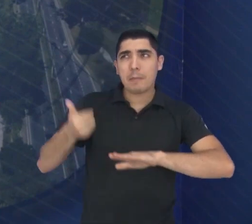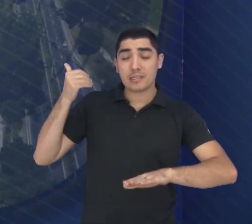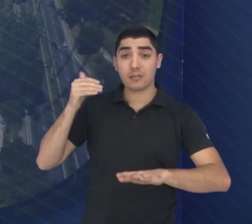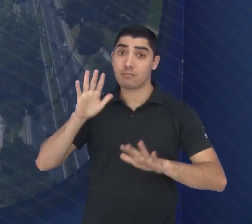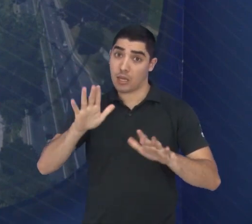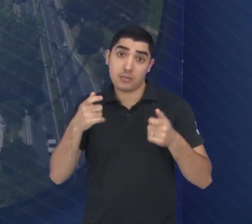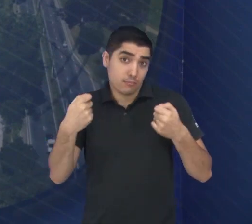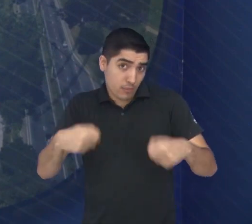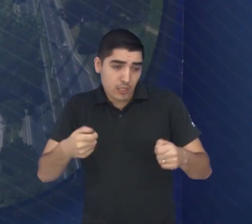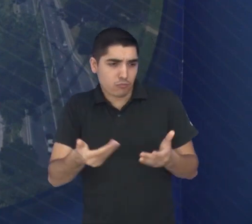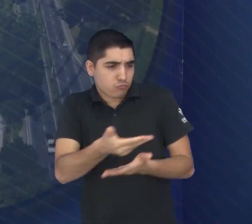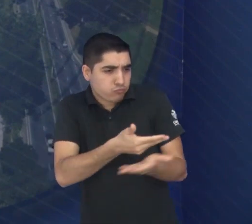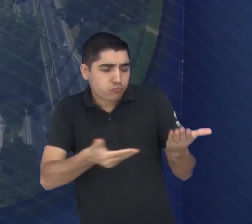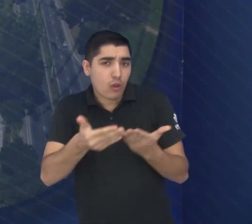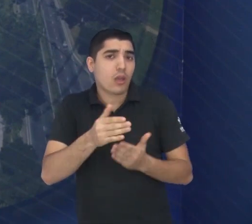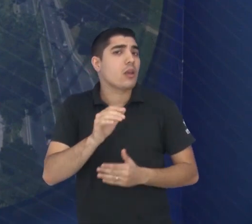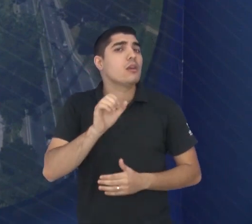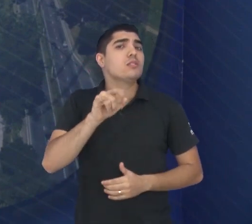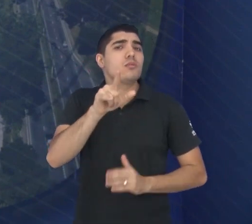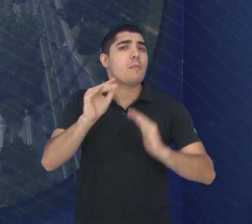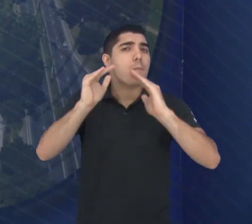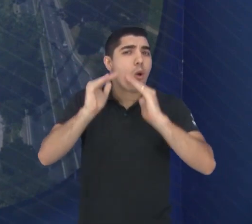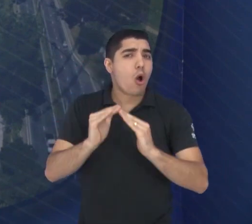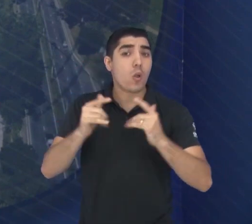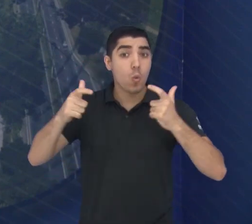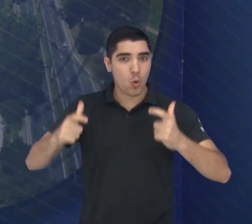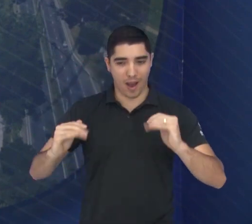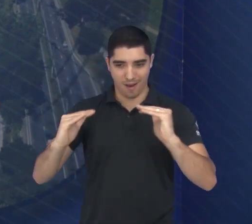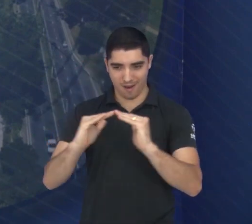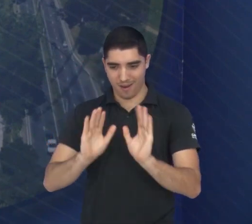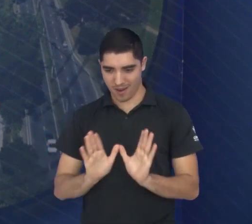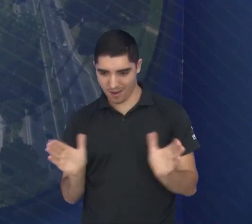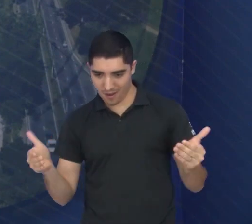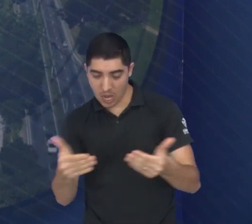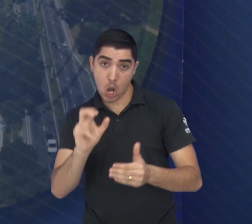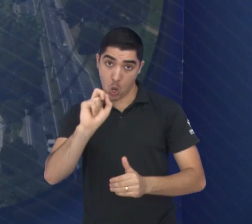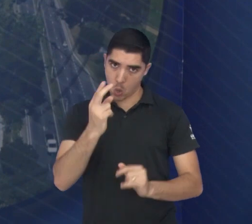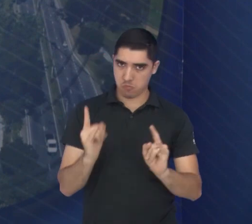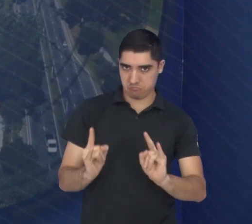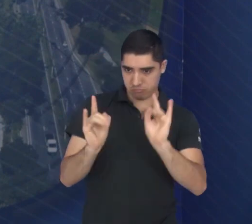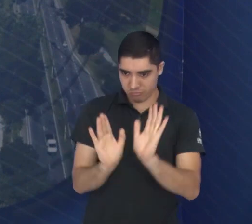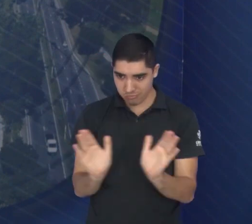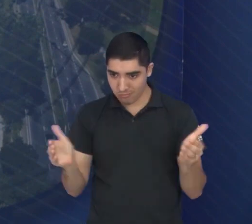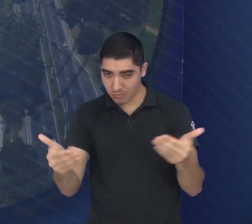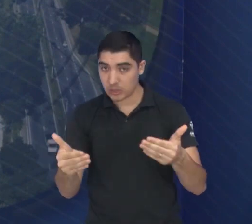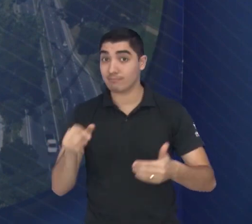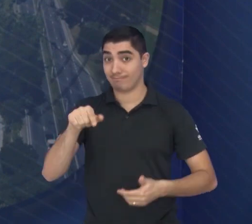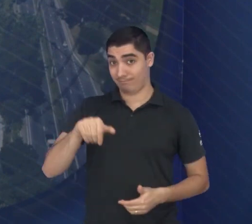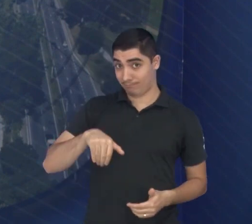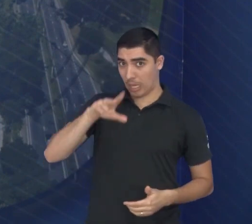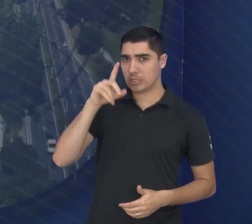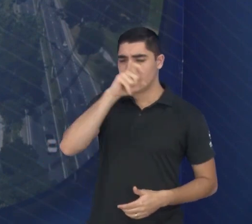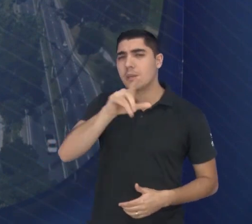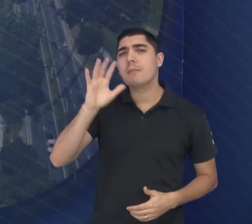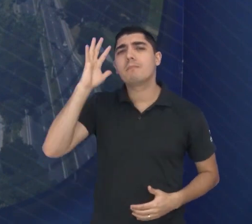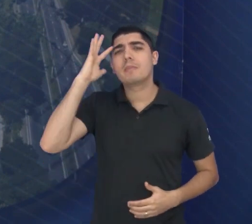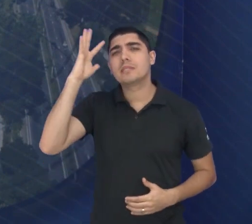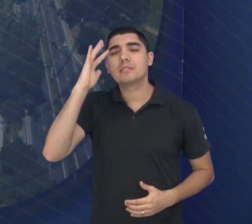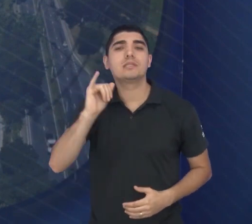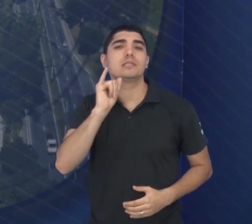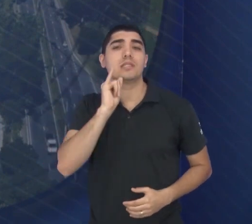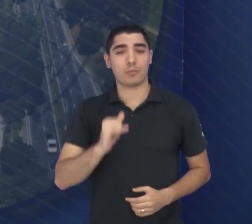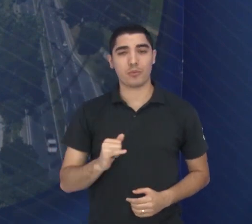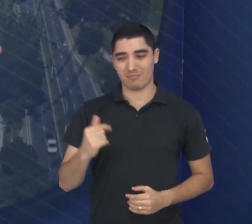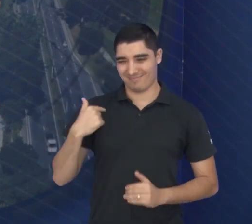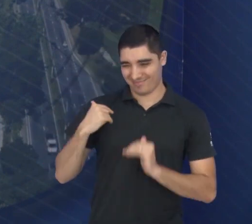fugir. E se você mora em condomínio, a situação pode ser ainda mais delicada. Porque imagina só que coisa chata você não se dar